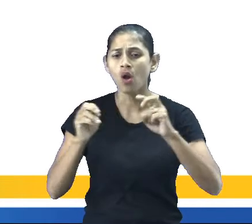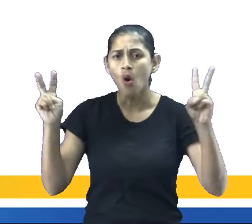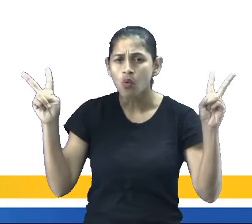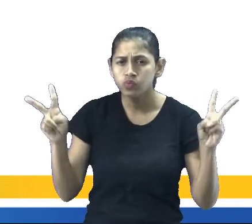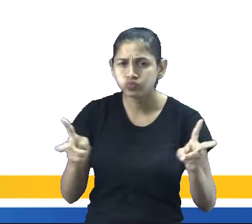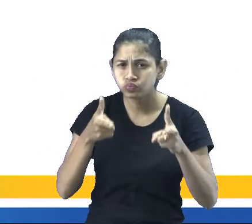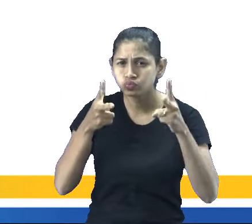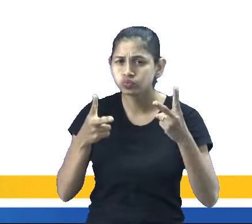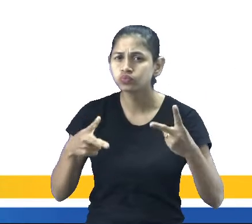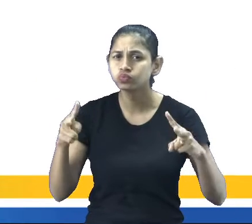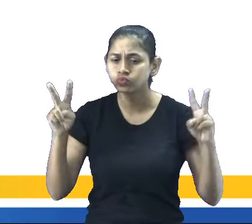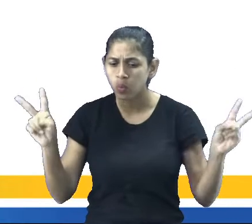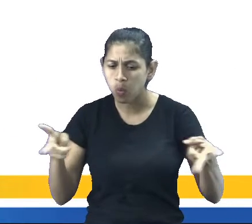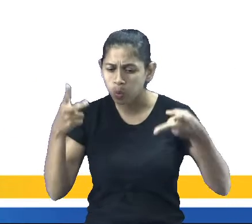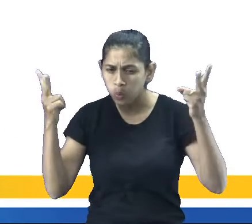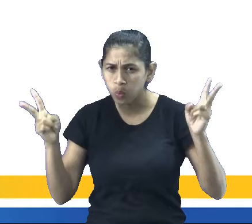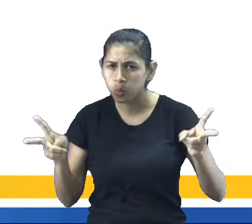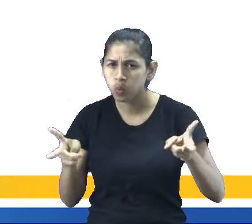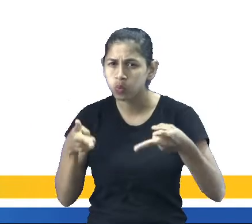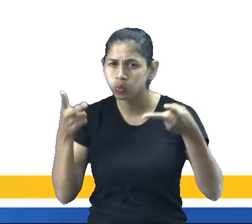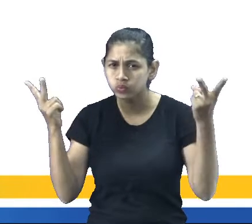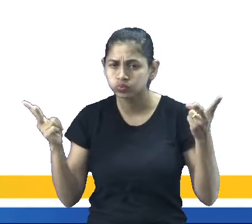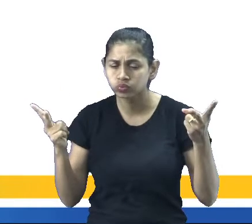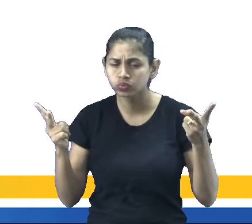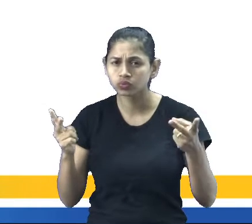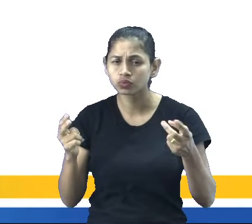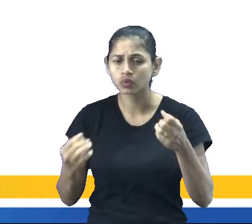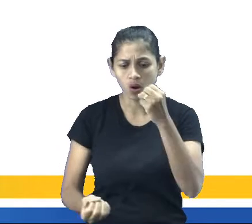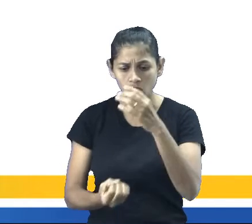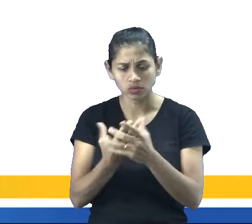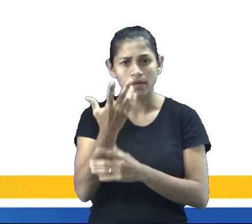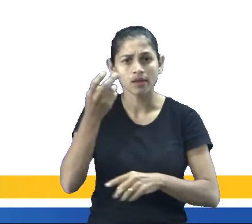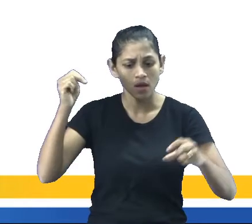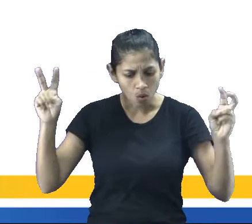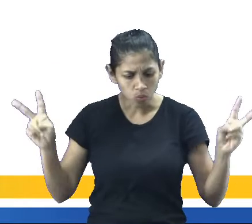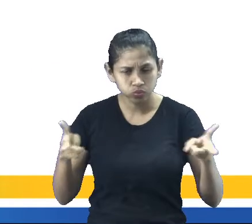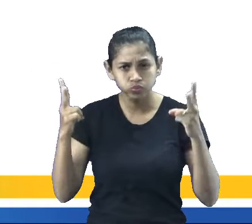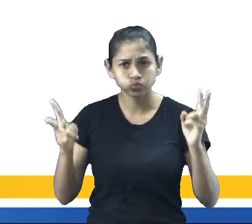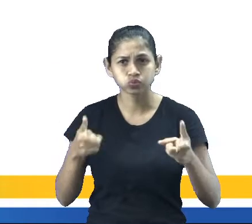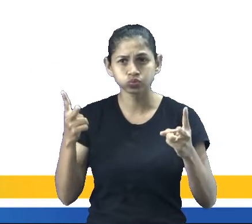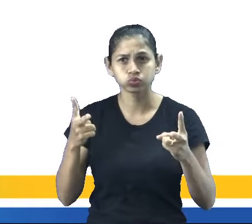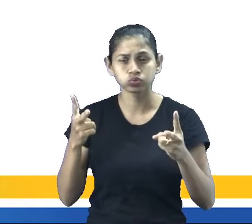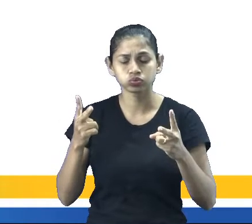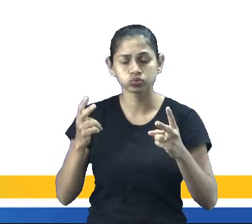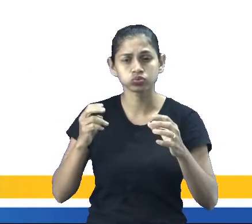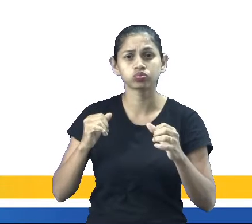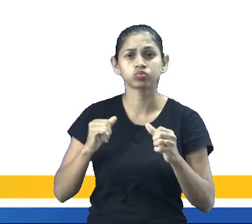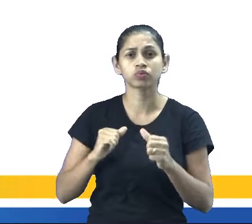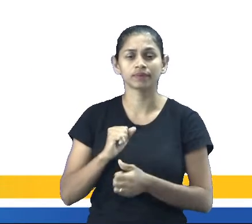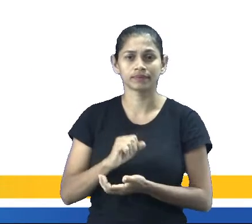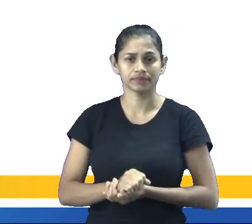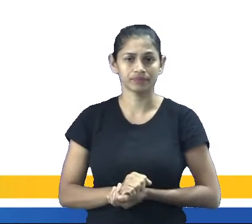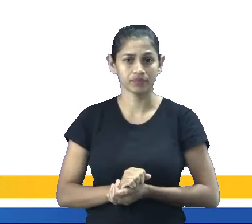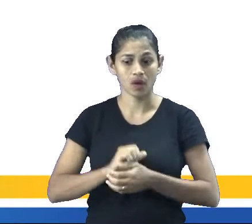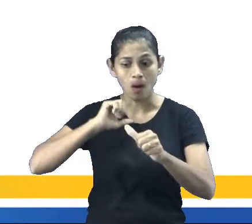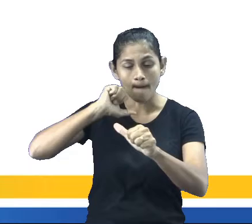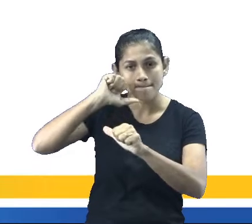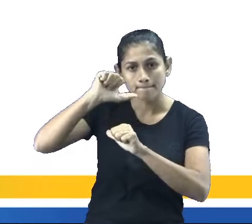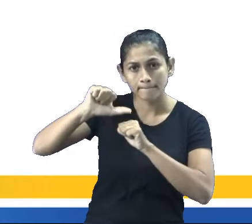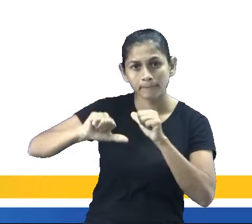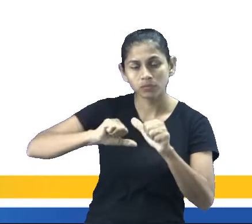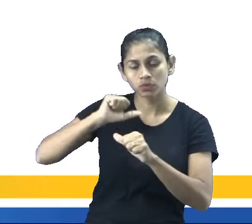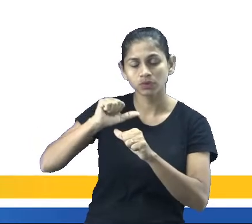energia eólica, né, ela é gerada pelo vento e a geração da energia, né, de eletricidade se dá pela conversão da